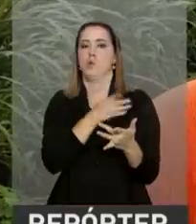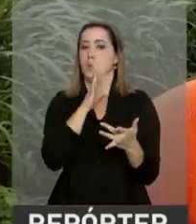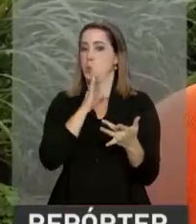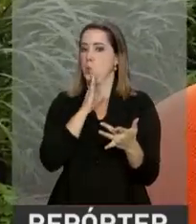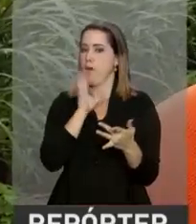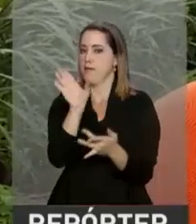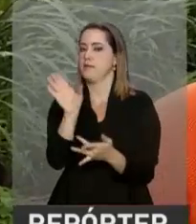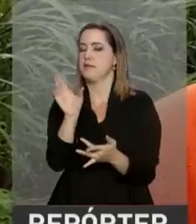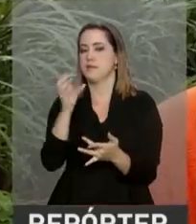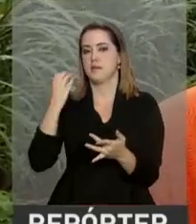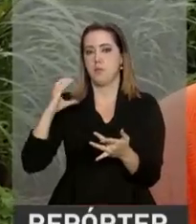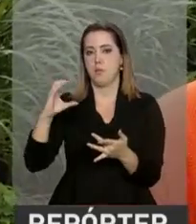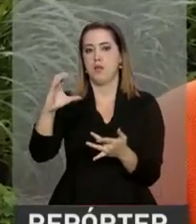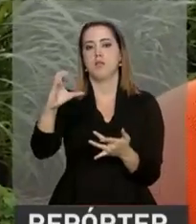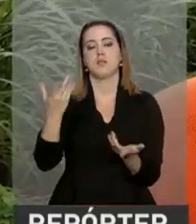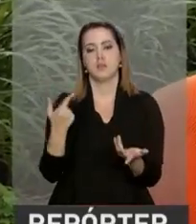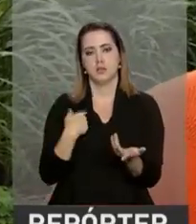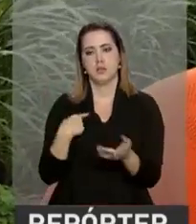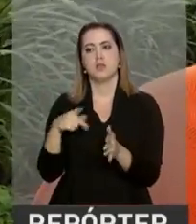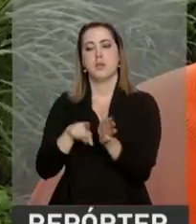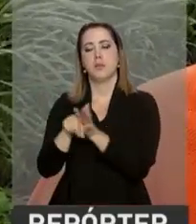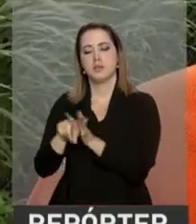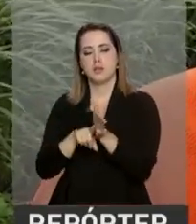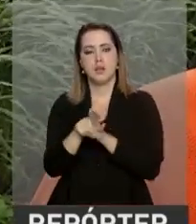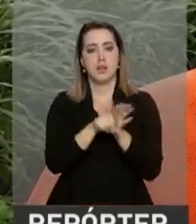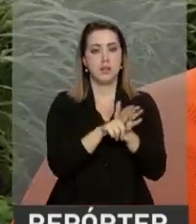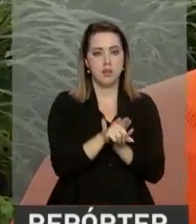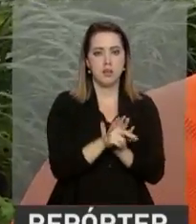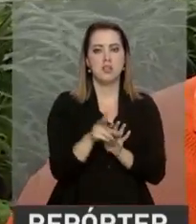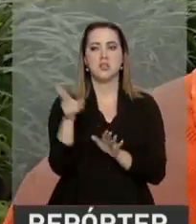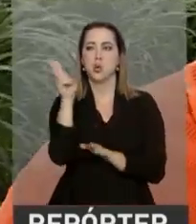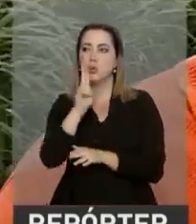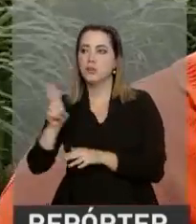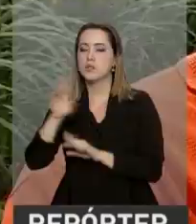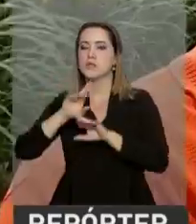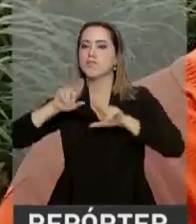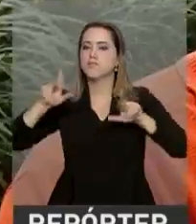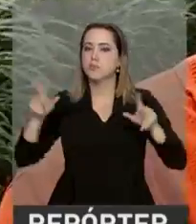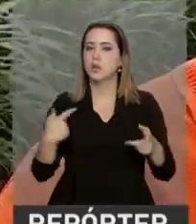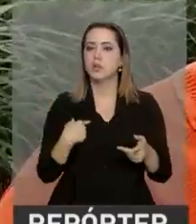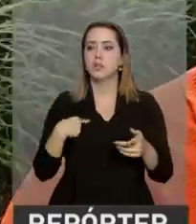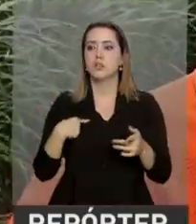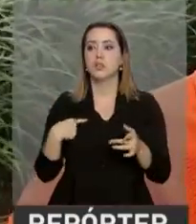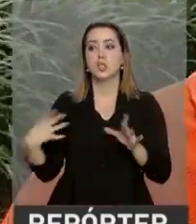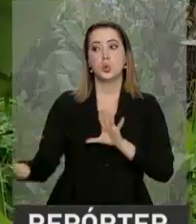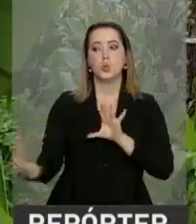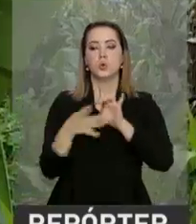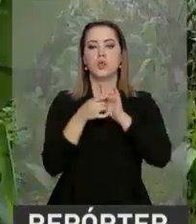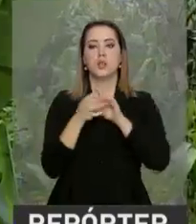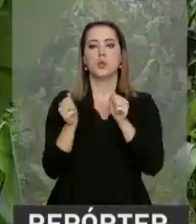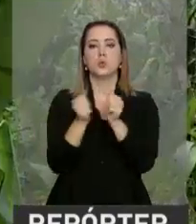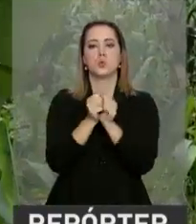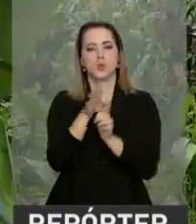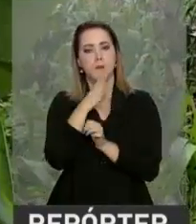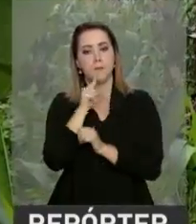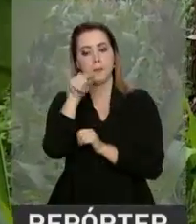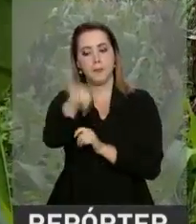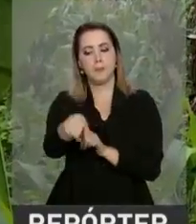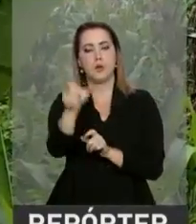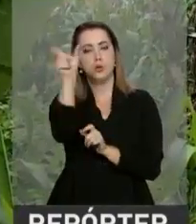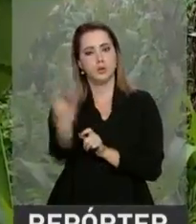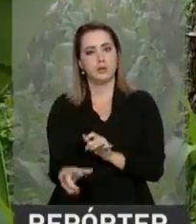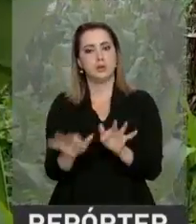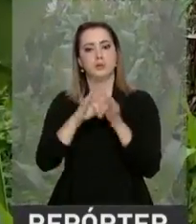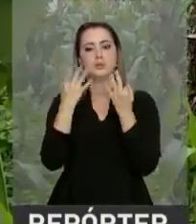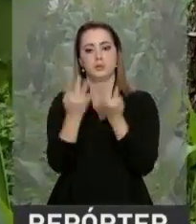né, que a gente buscamos fora nas instituições de pesquisa, nas universidades, e adequar ao conhecimento do produtor. O trabalho da EMATER é